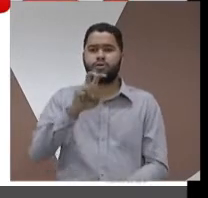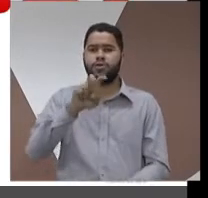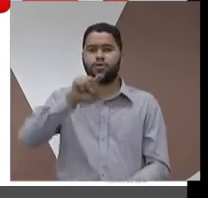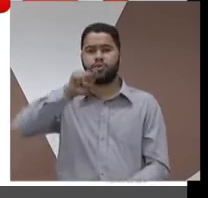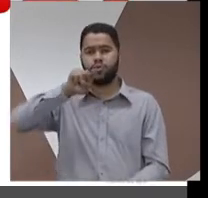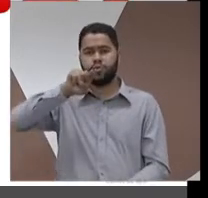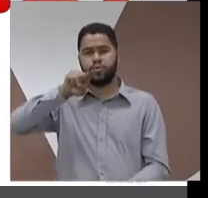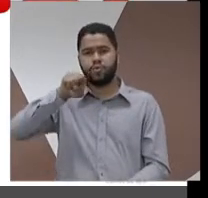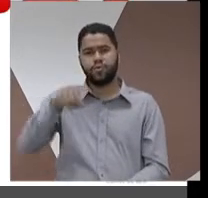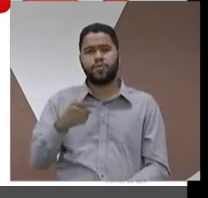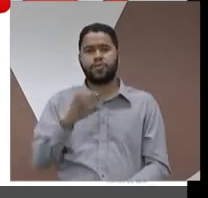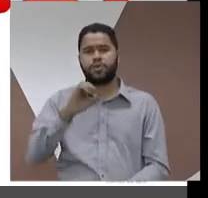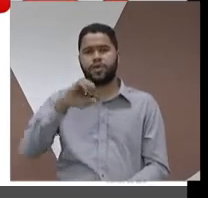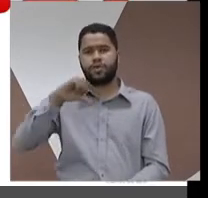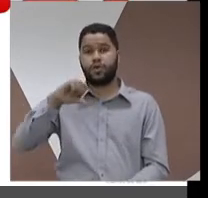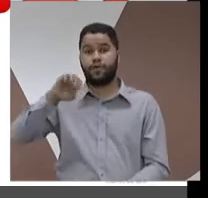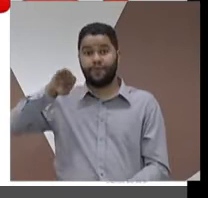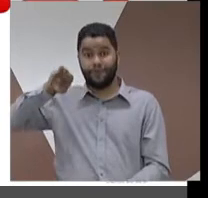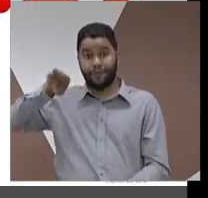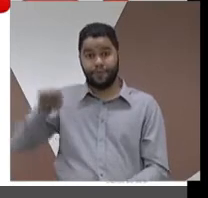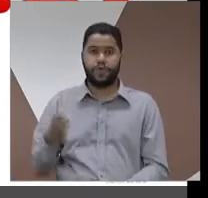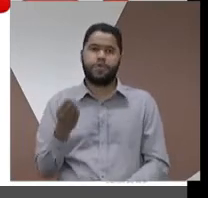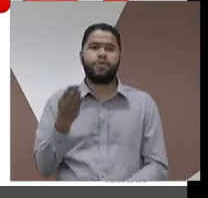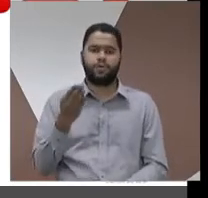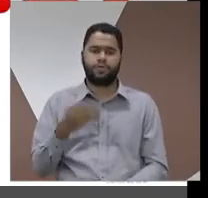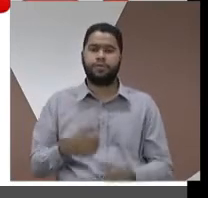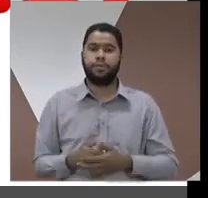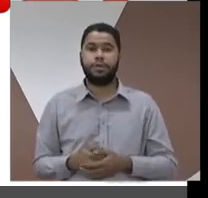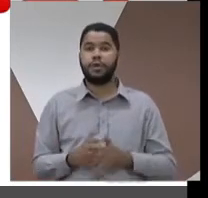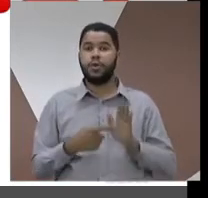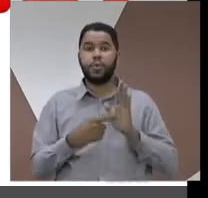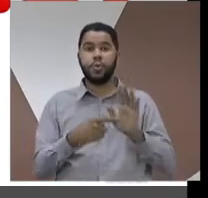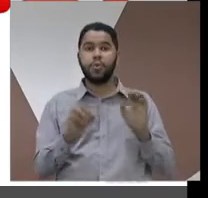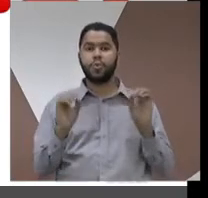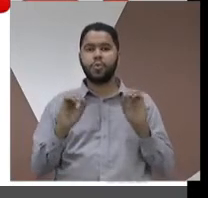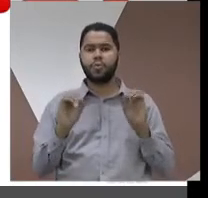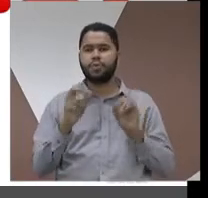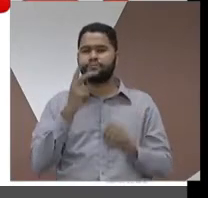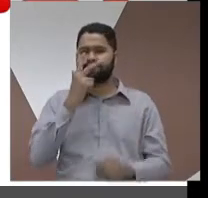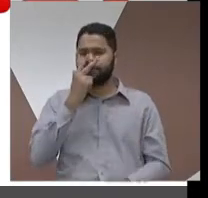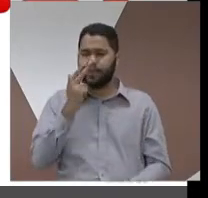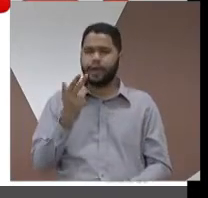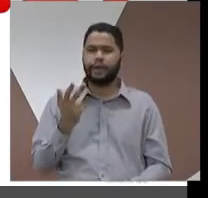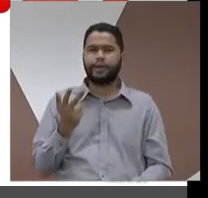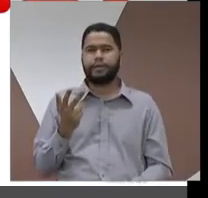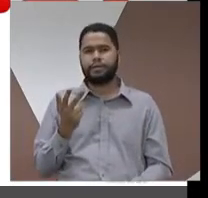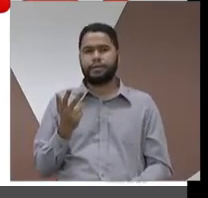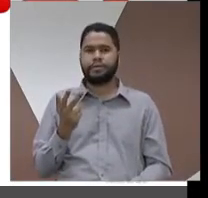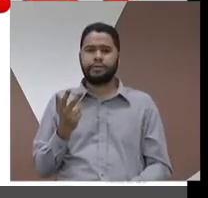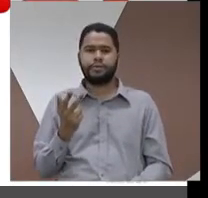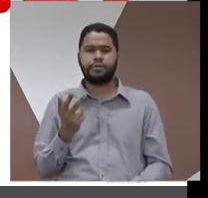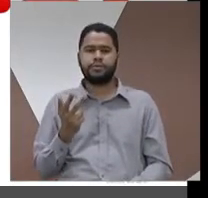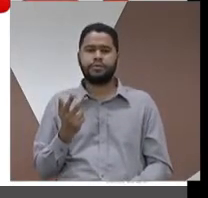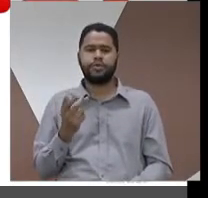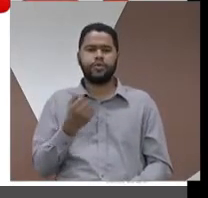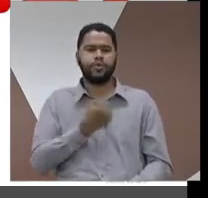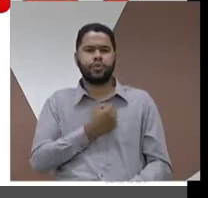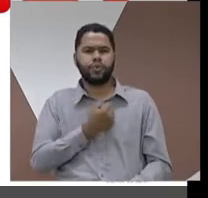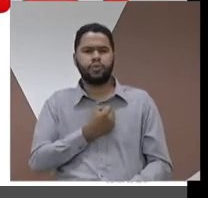5,097 bilhões. Nas contas deles, que não apresenta, porque deixa truncado, só com